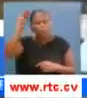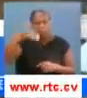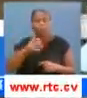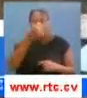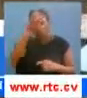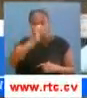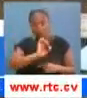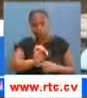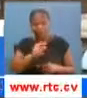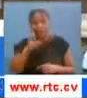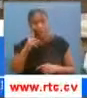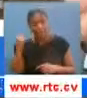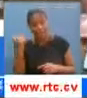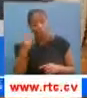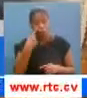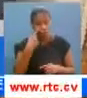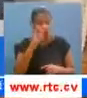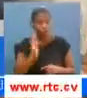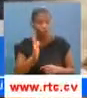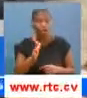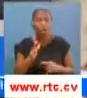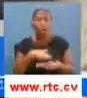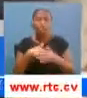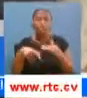a sua opinião é aquela que já é conhecida e